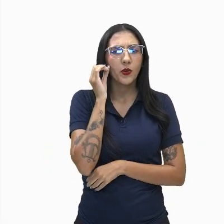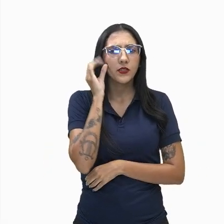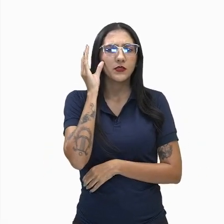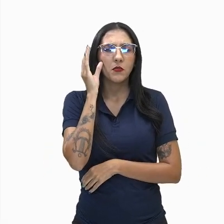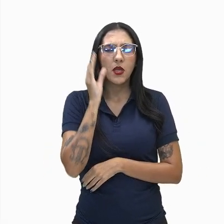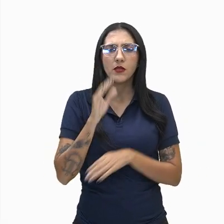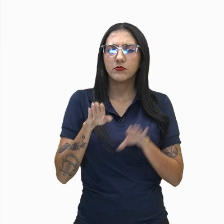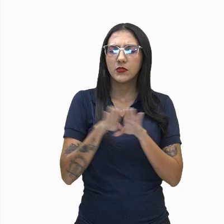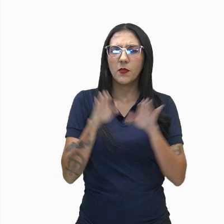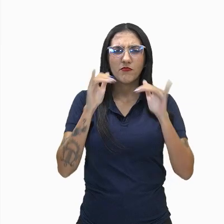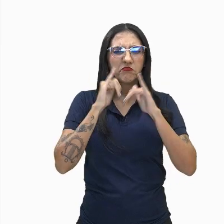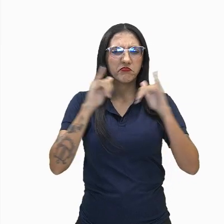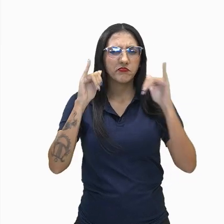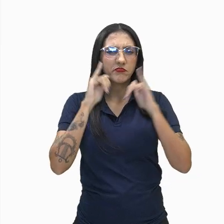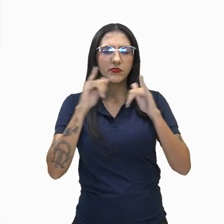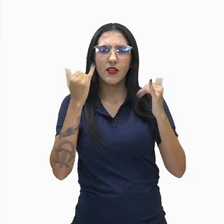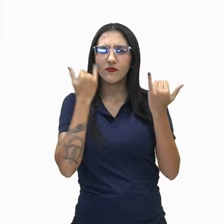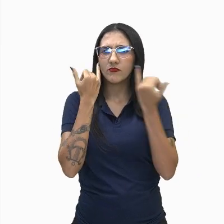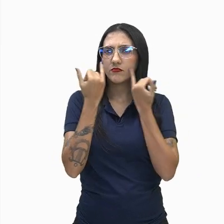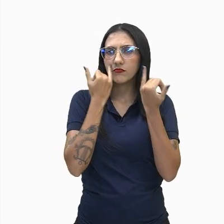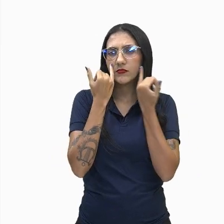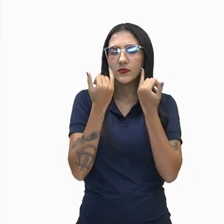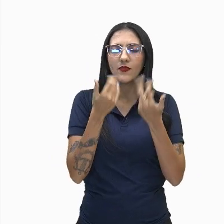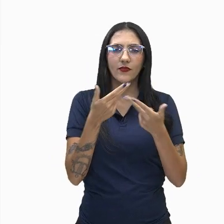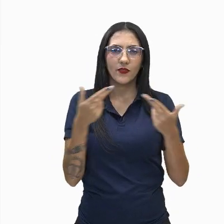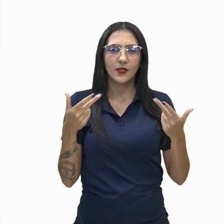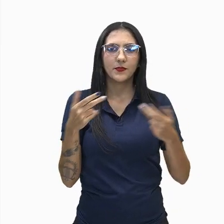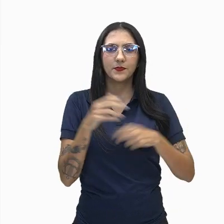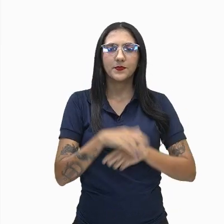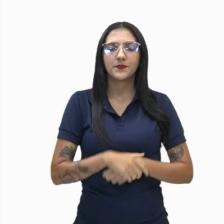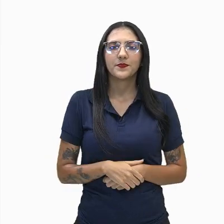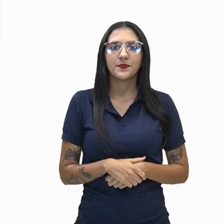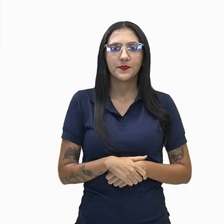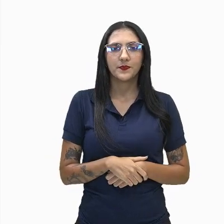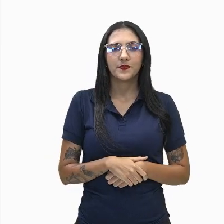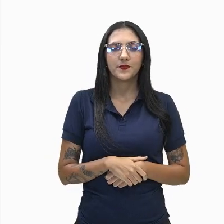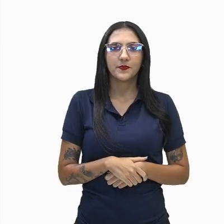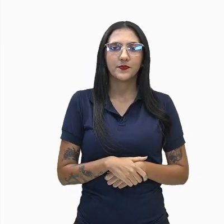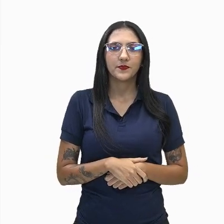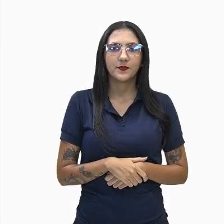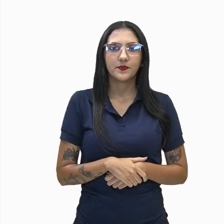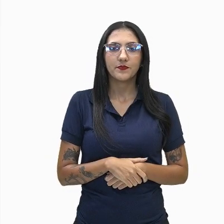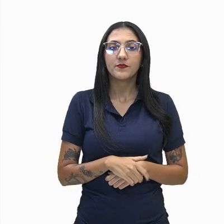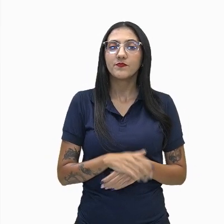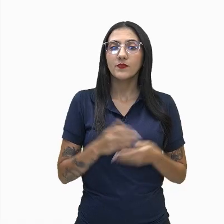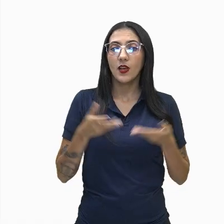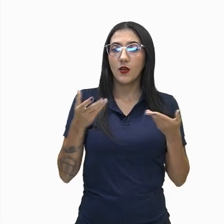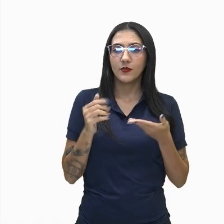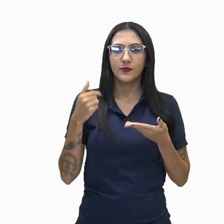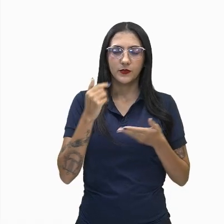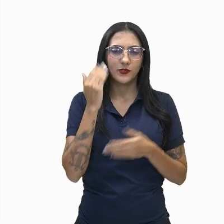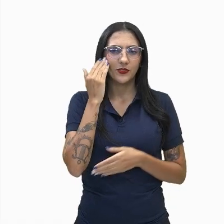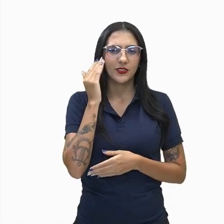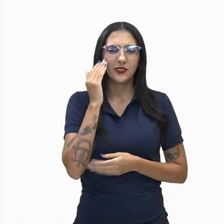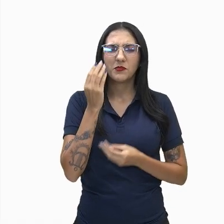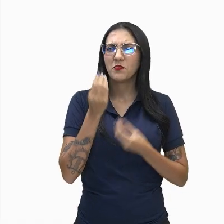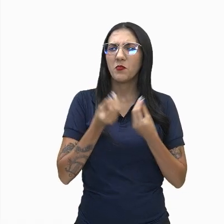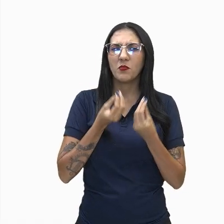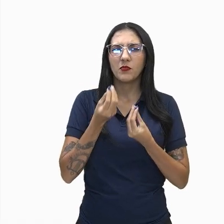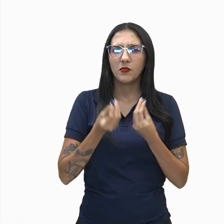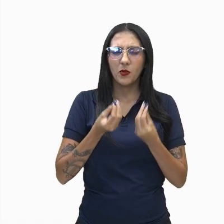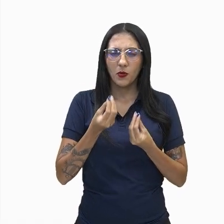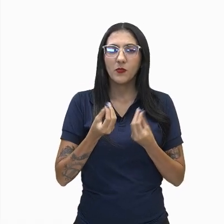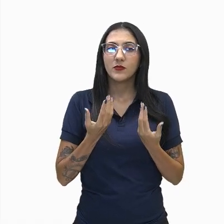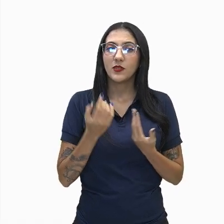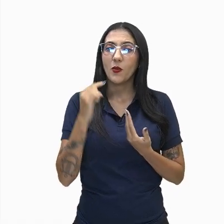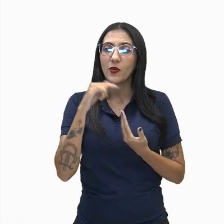conhecimentos e informações. Então, vamos entender em que consiste a linguagem. Esse é